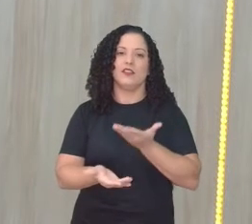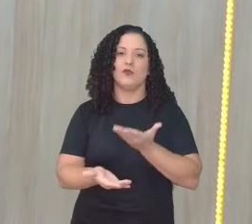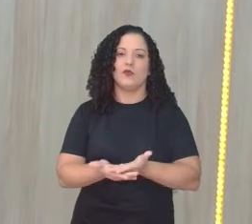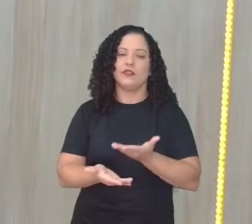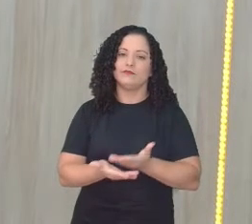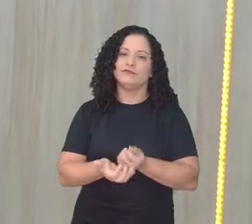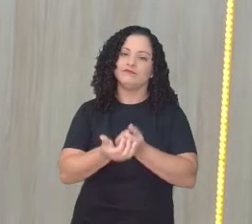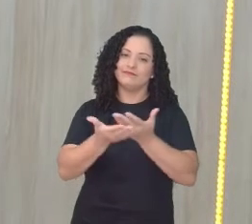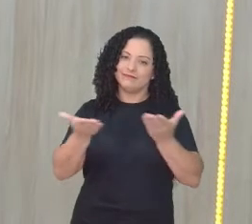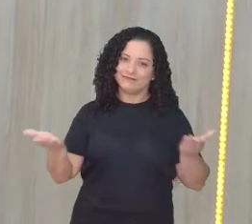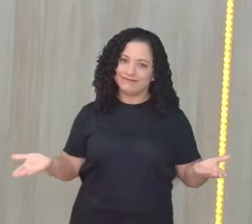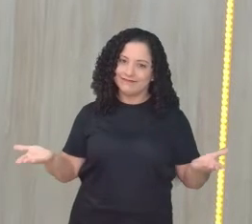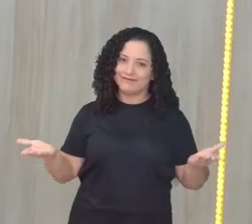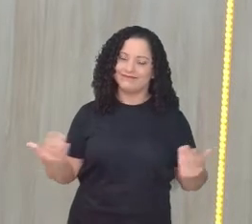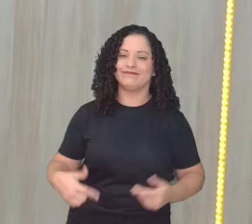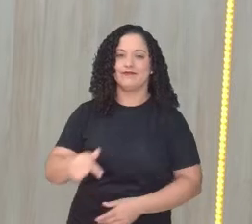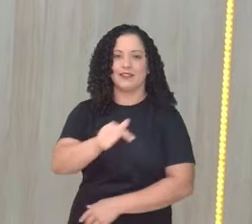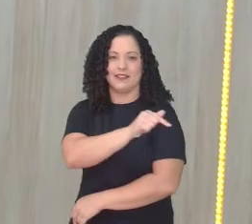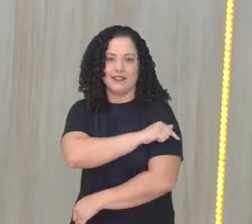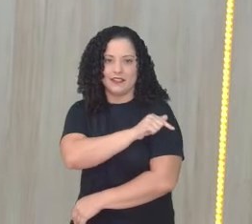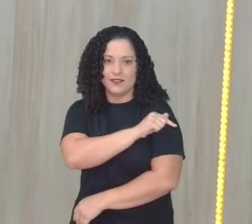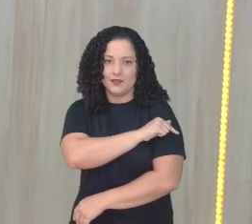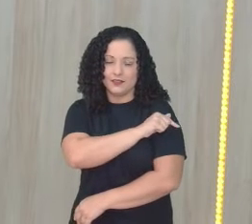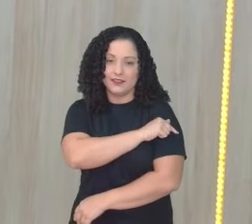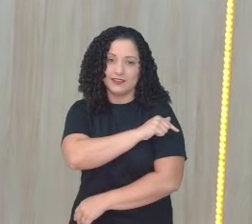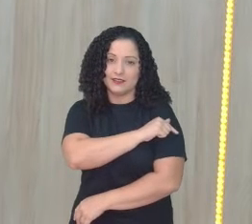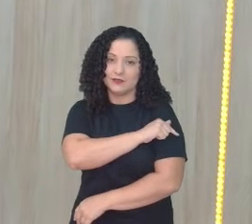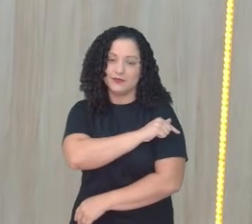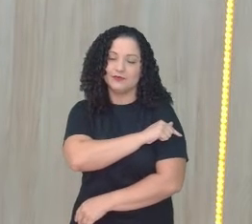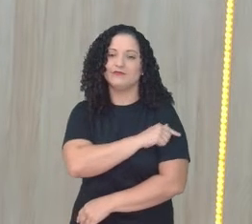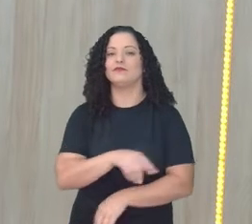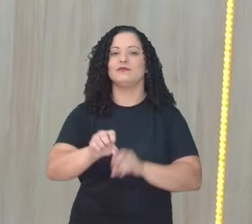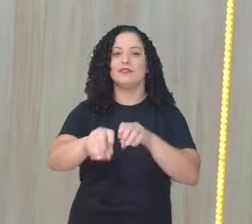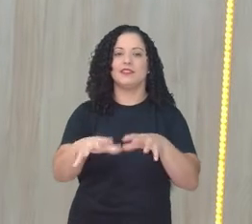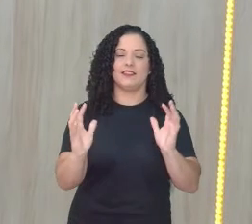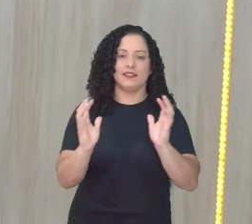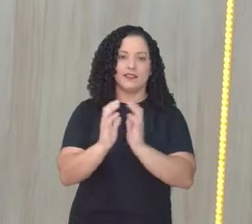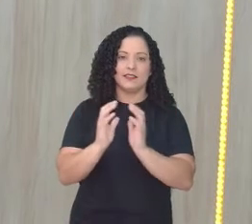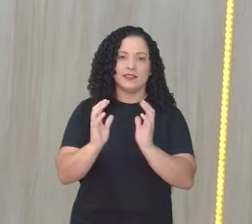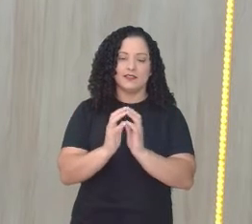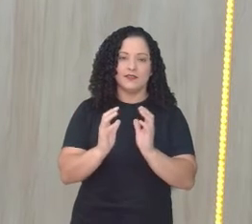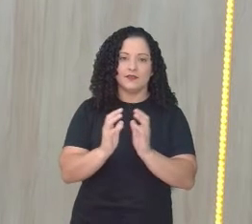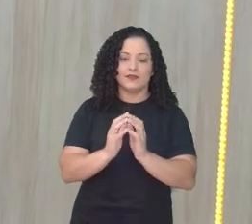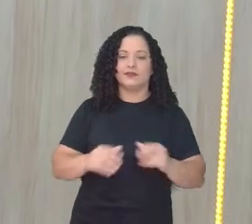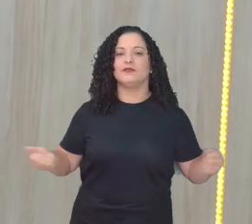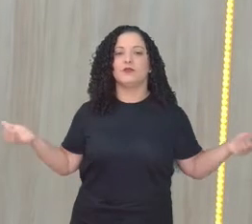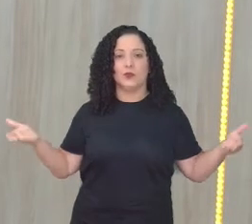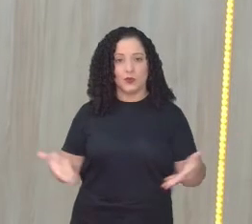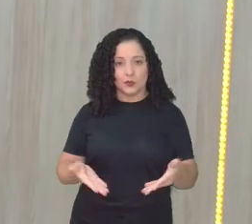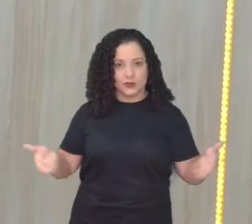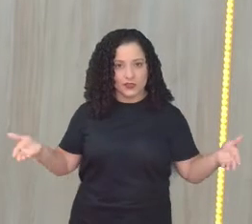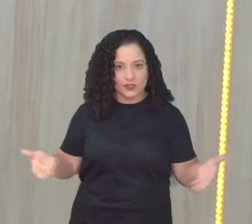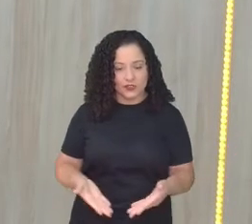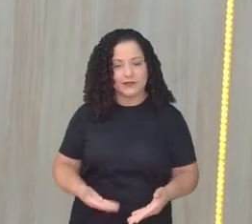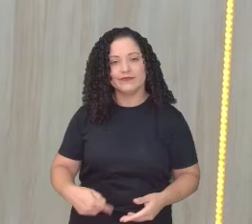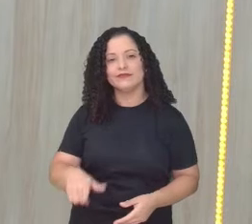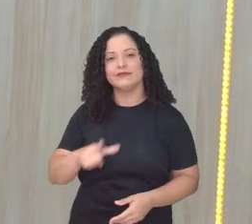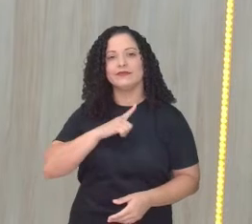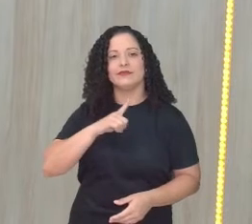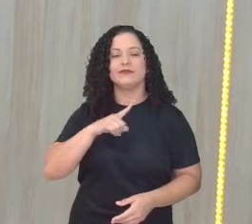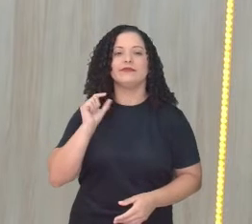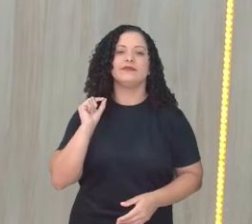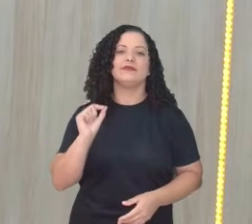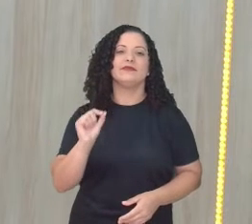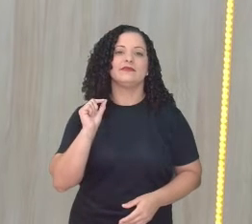a turminha maravilhinda aí do 7º ano pelo Educa Recife. E hoje nós contamos com